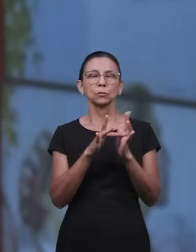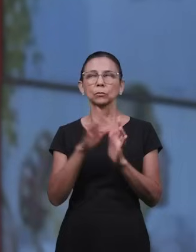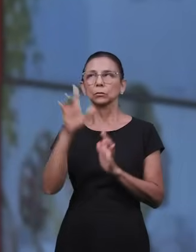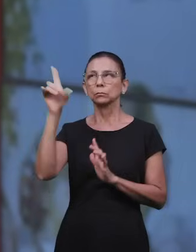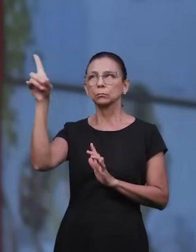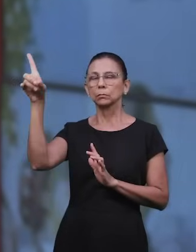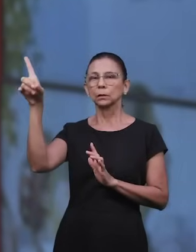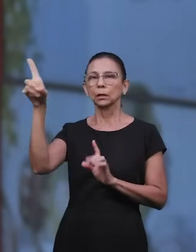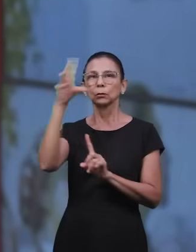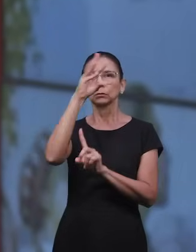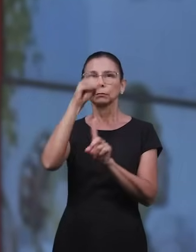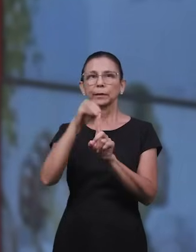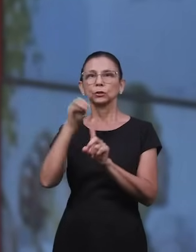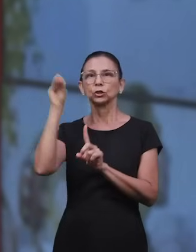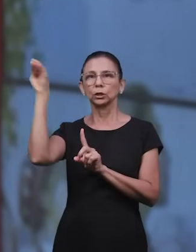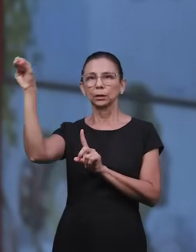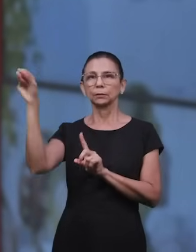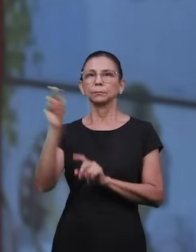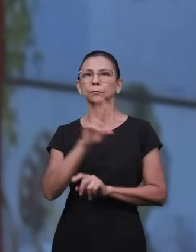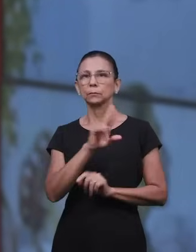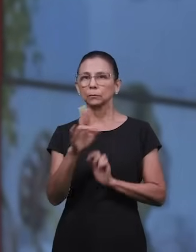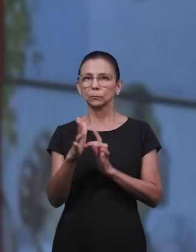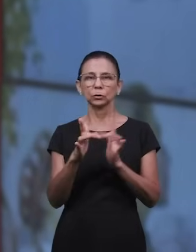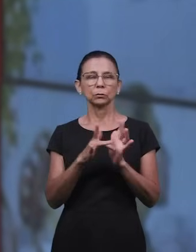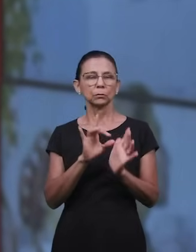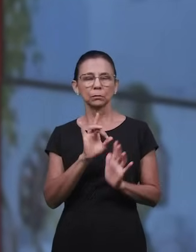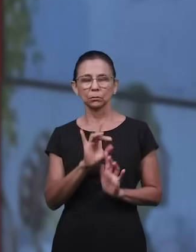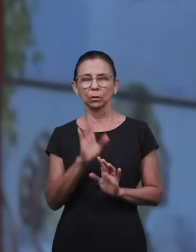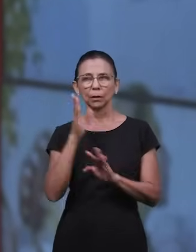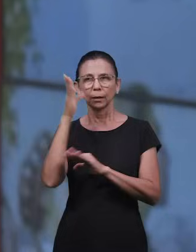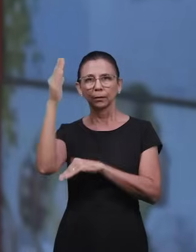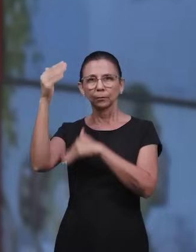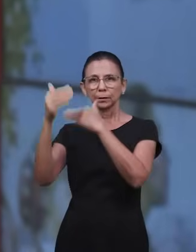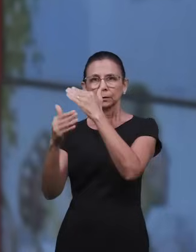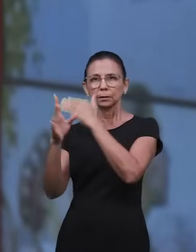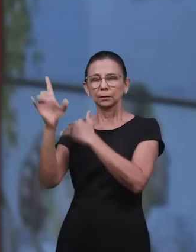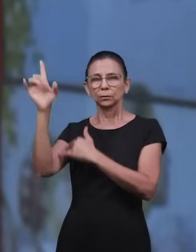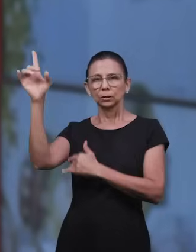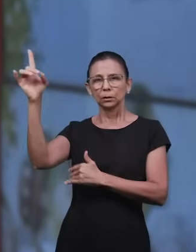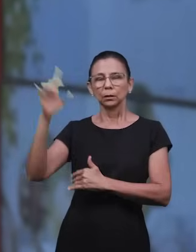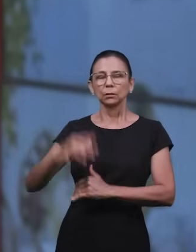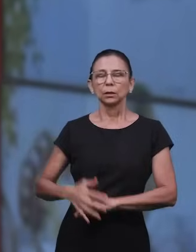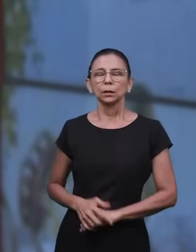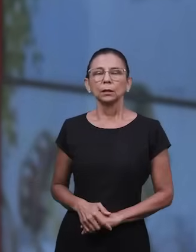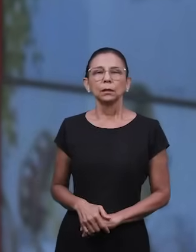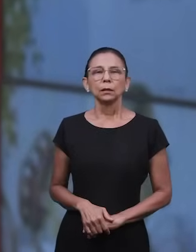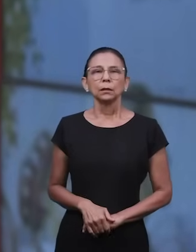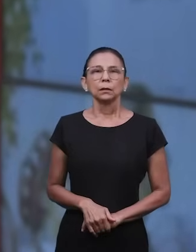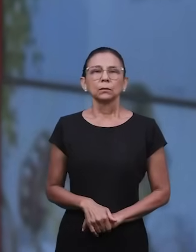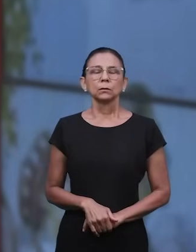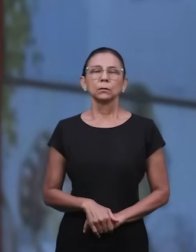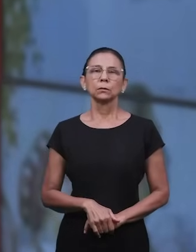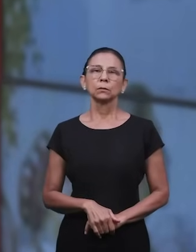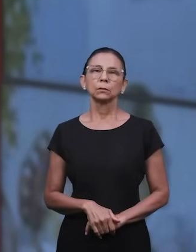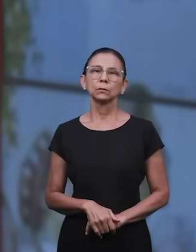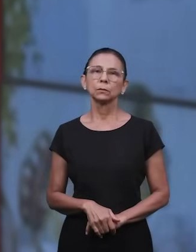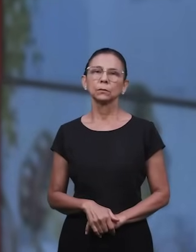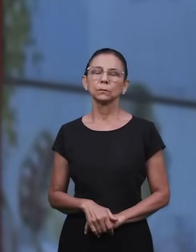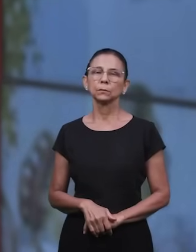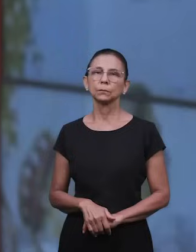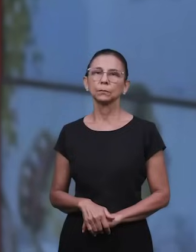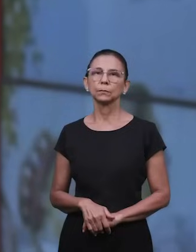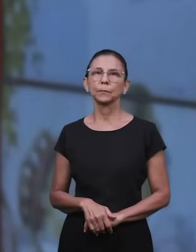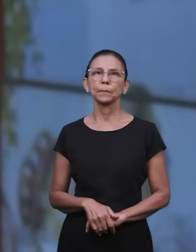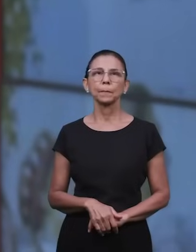a respeito desse assunto ao longo do nosso programa e que você possa interagir conosco